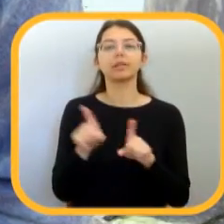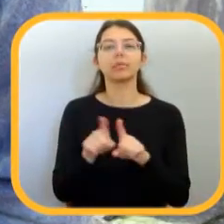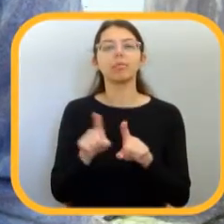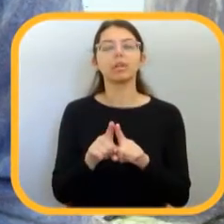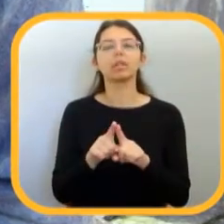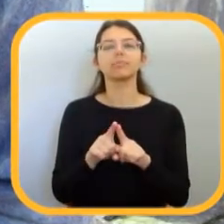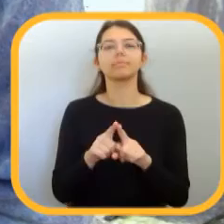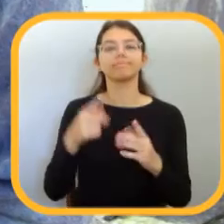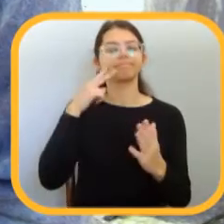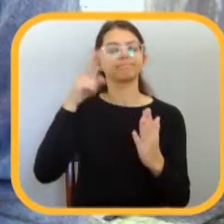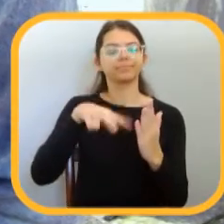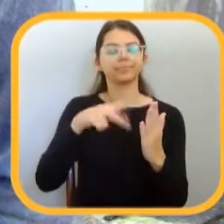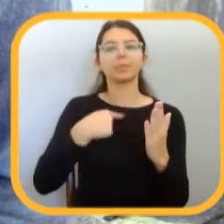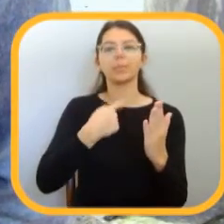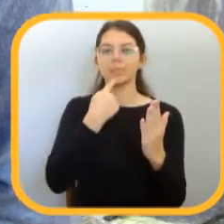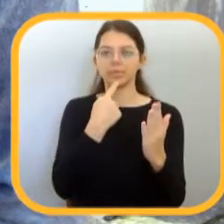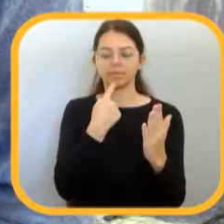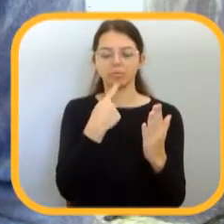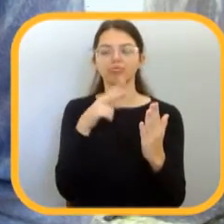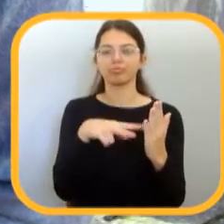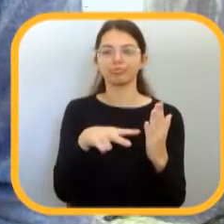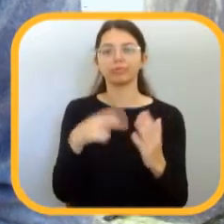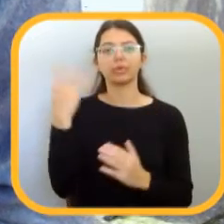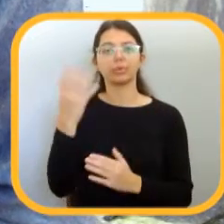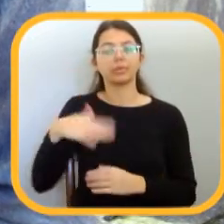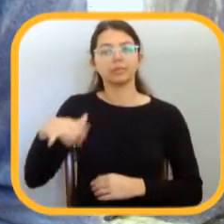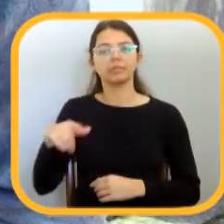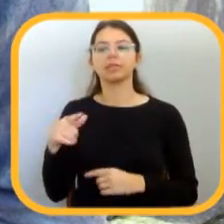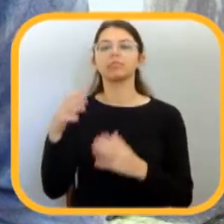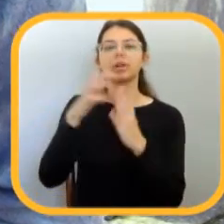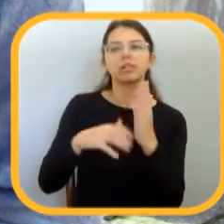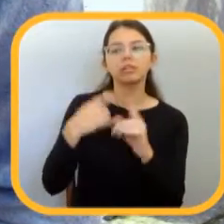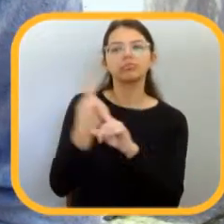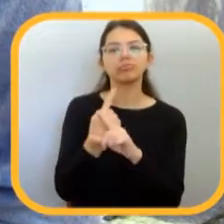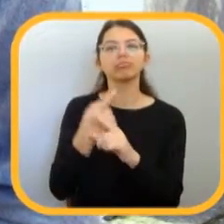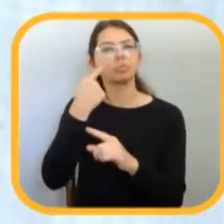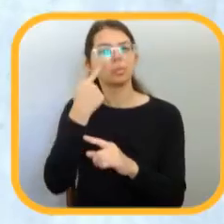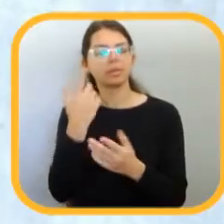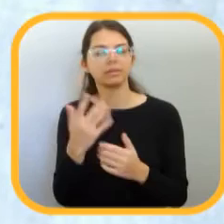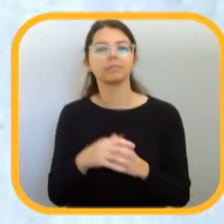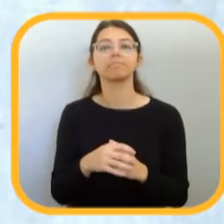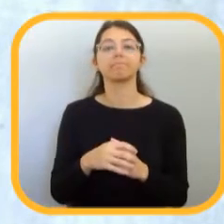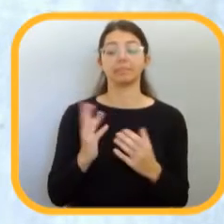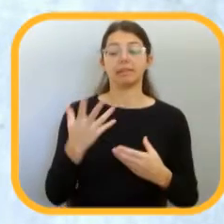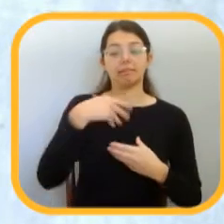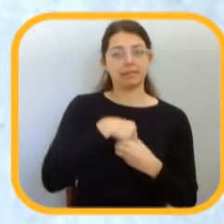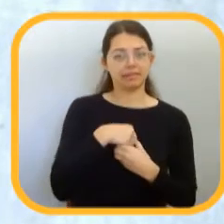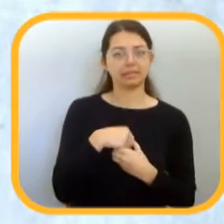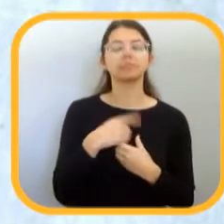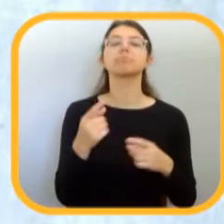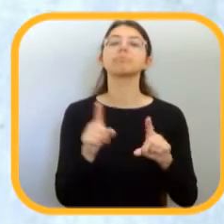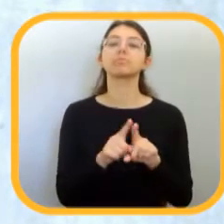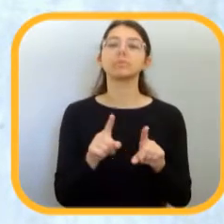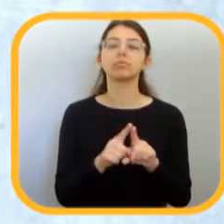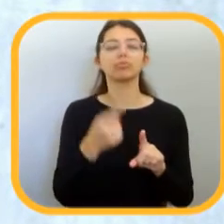significa saber entender o que eu estou a ler. E cultura científica significa conhecer certos artigos, por exemplo. A literacia é ter conhecimento